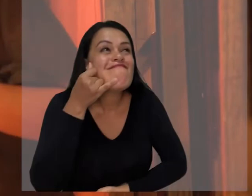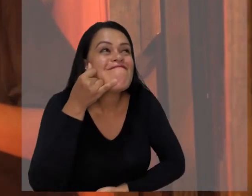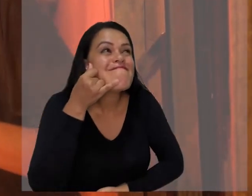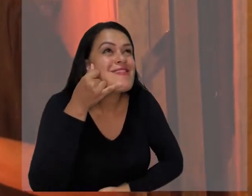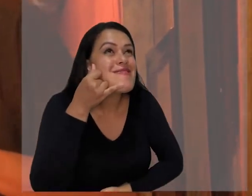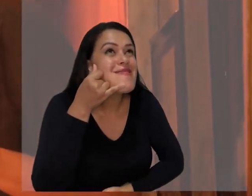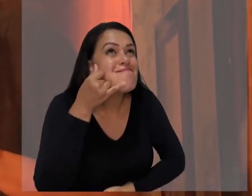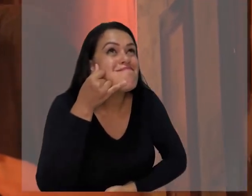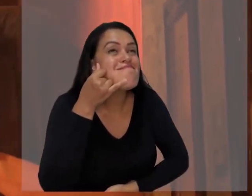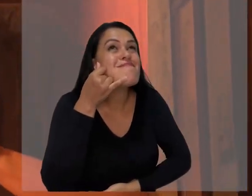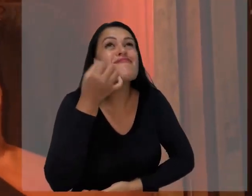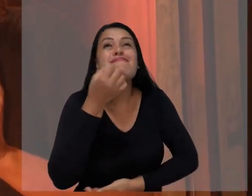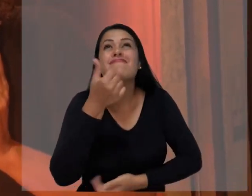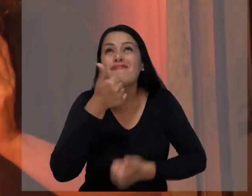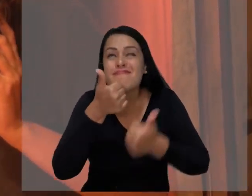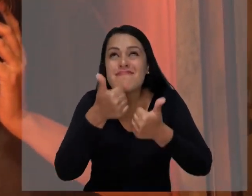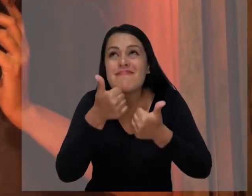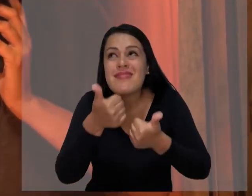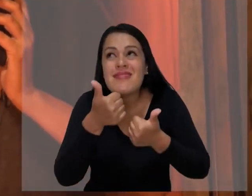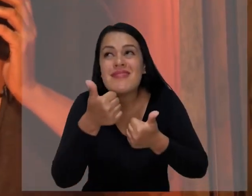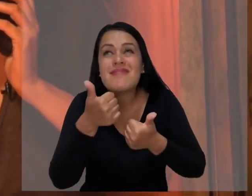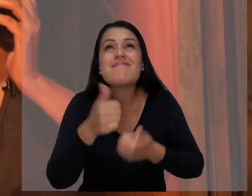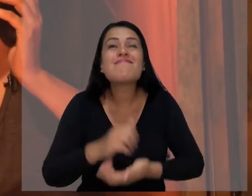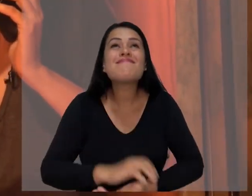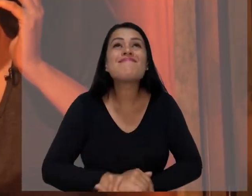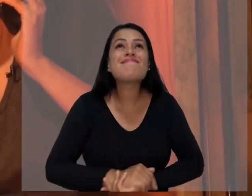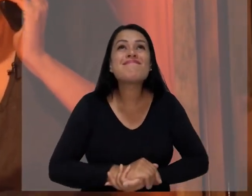Como é que estão as coisas?